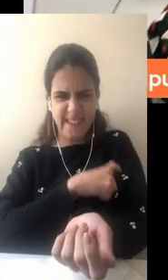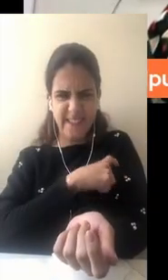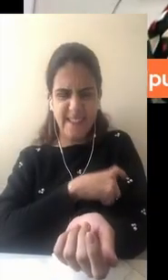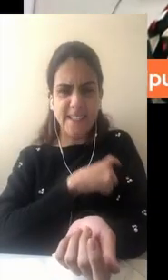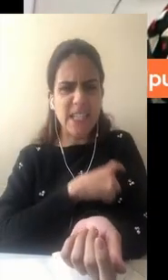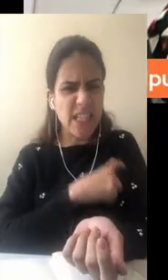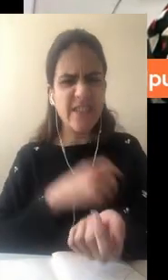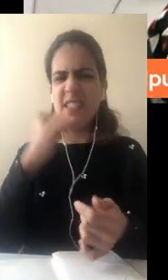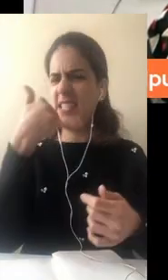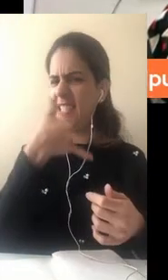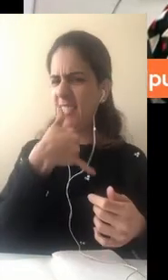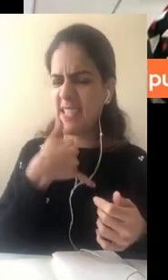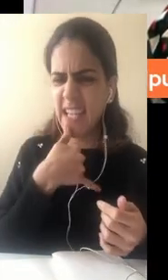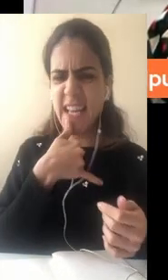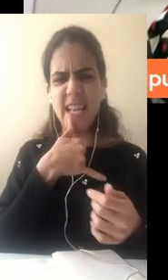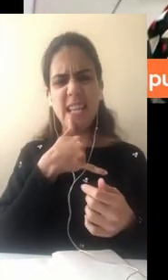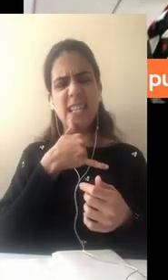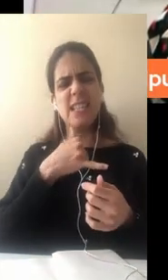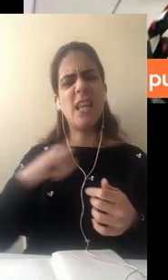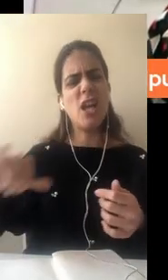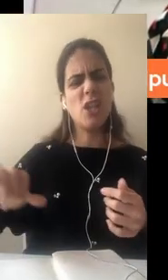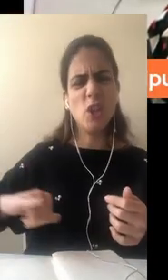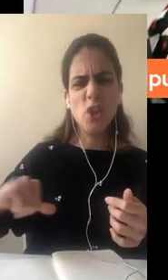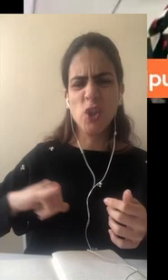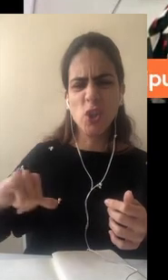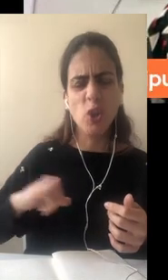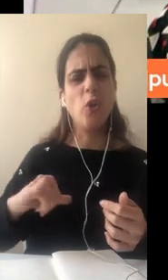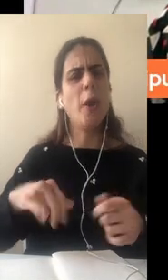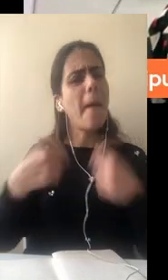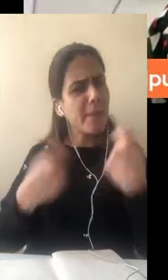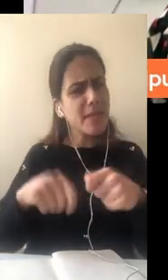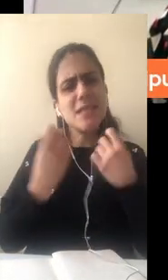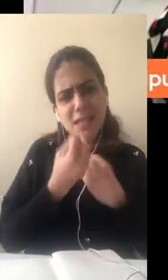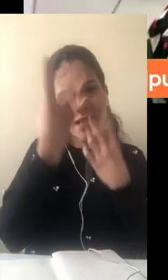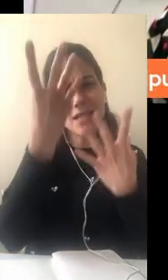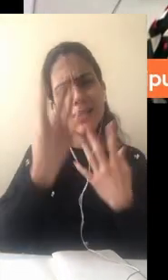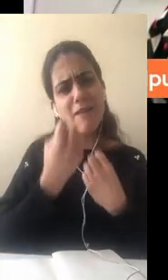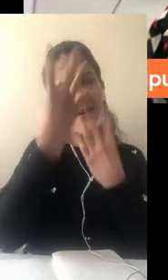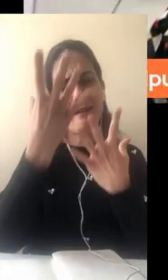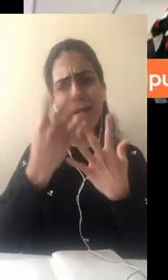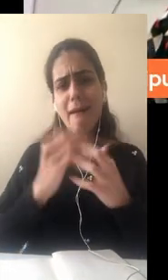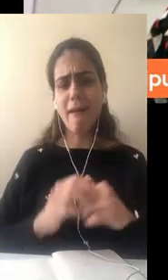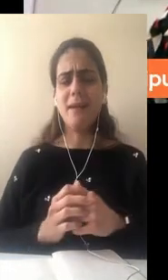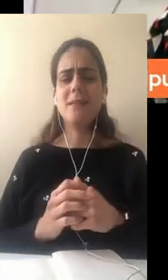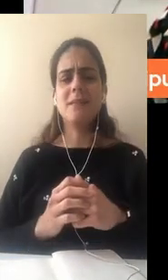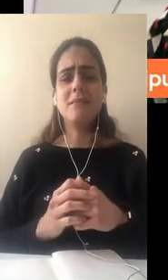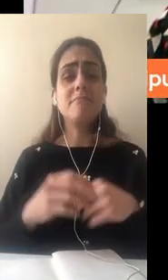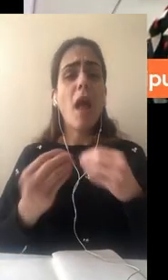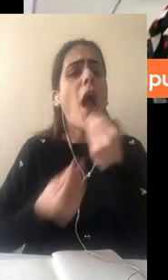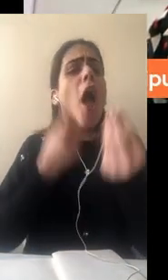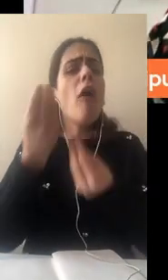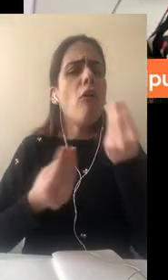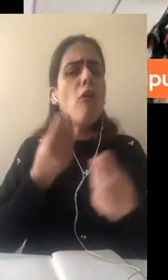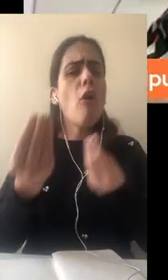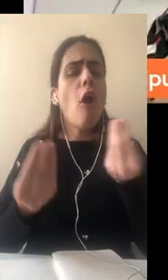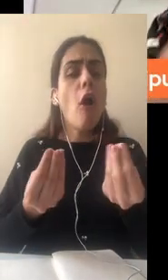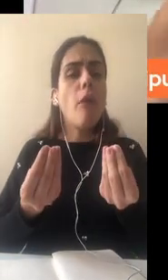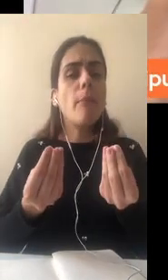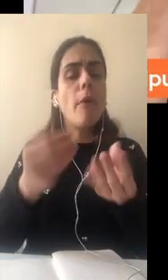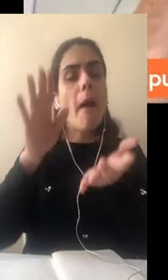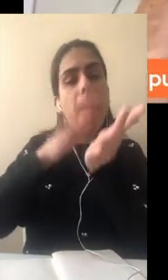muito mais nobres e saudáveis de fazer isso. Por uma poesia, por uma carta, por